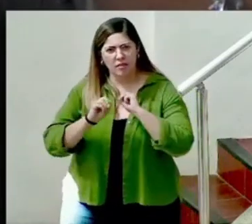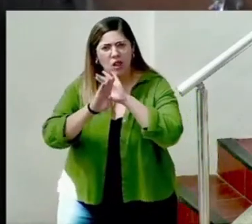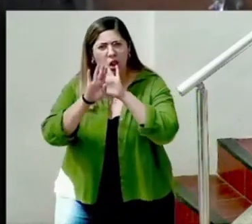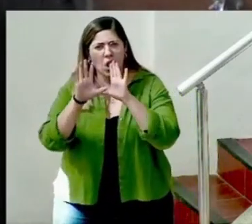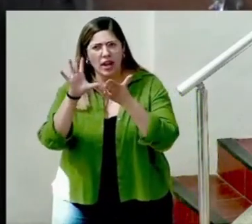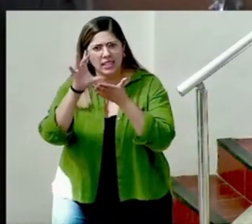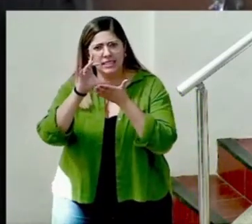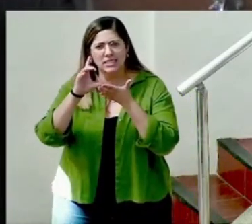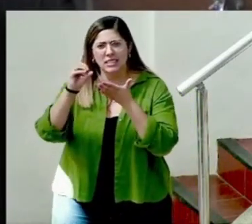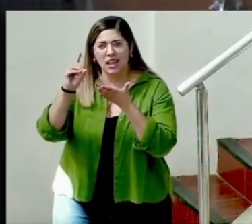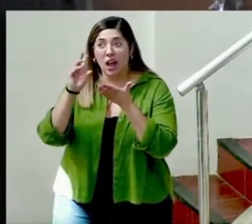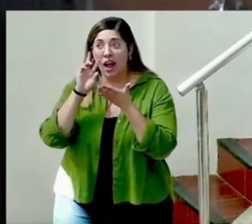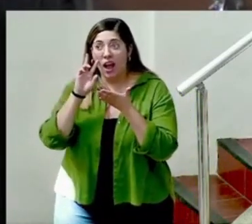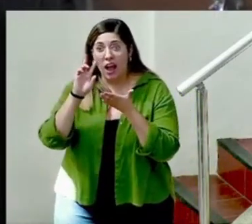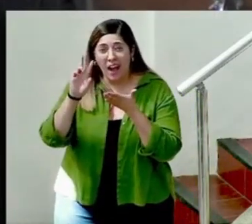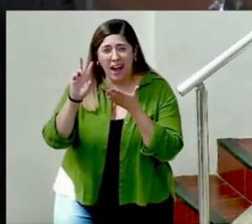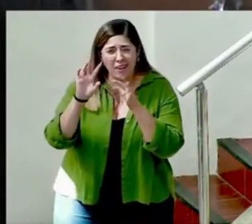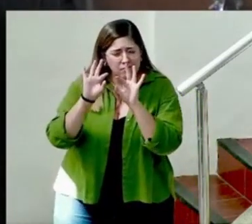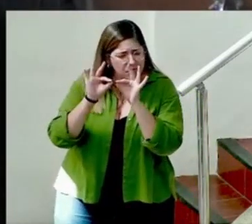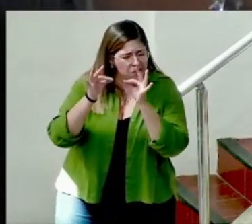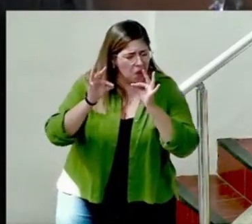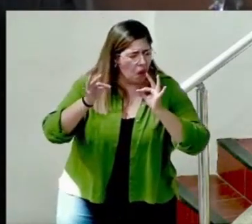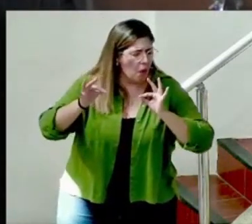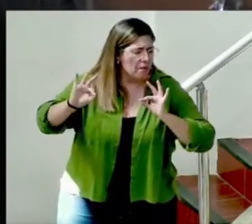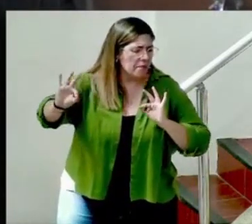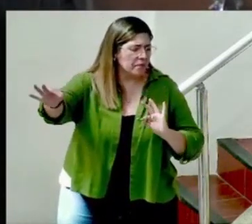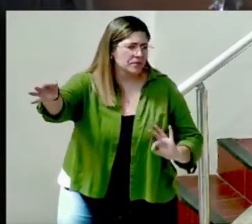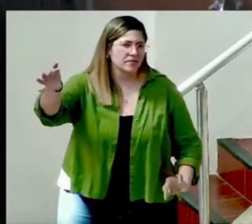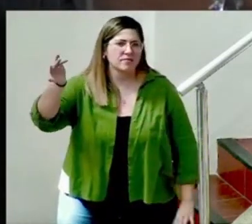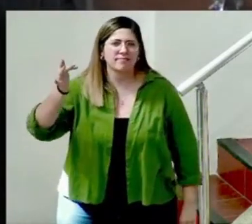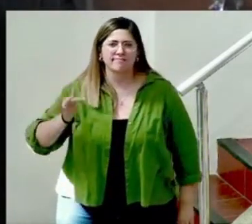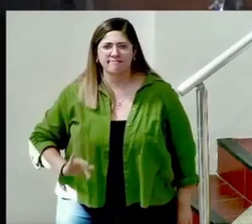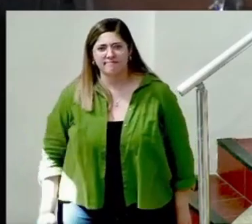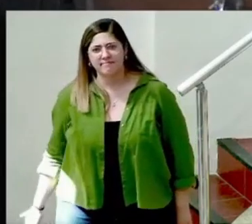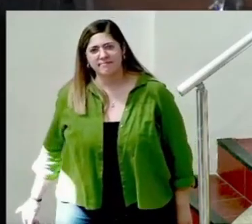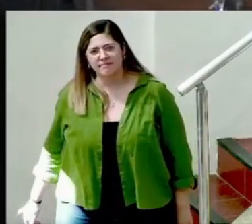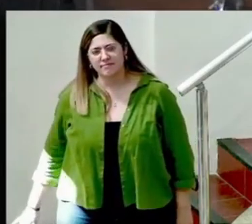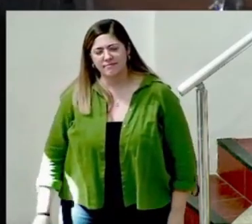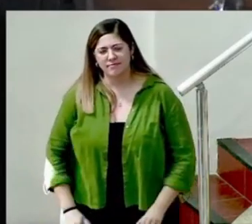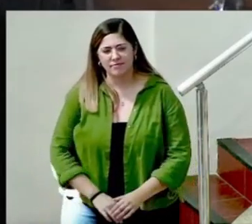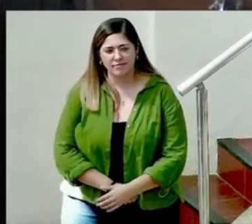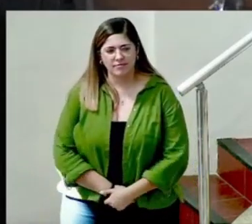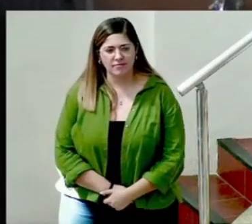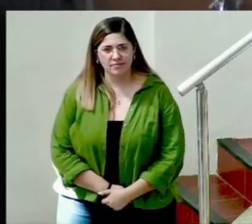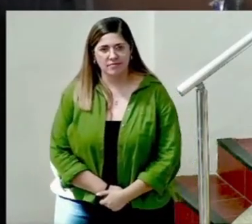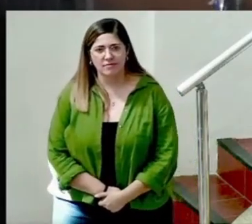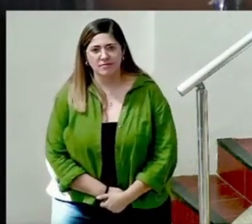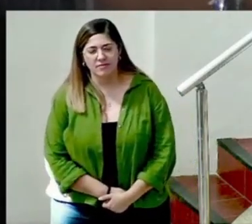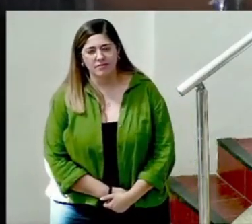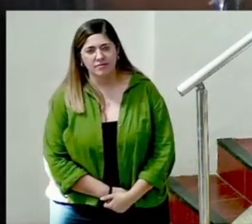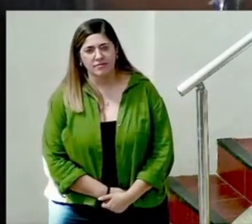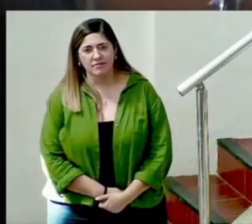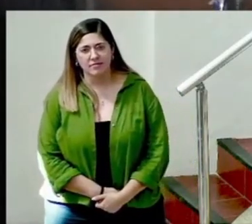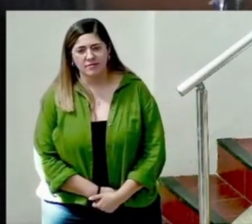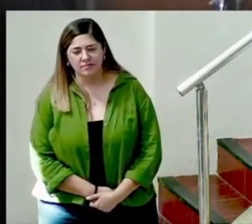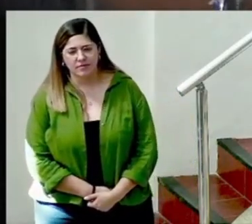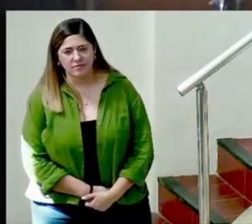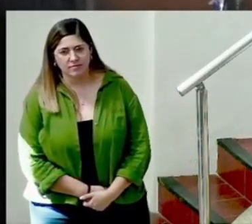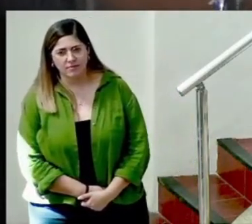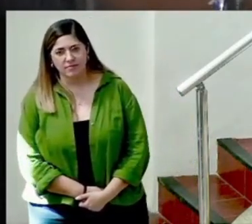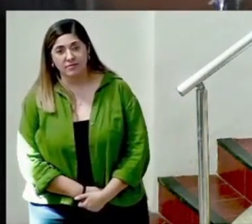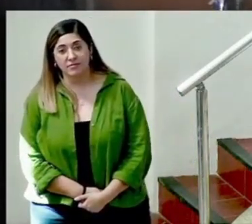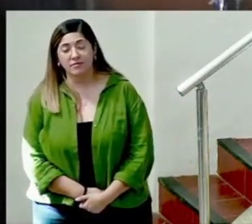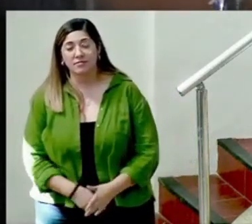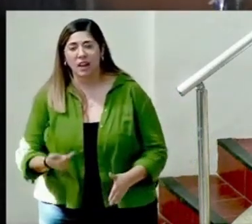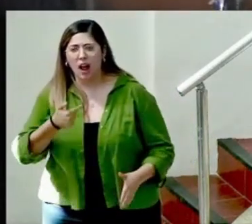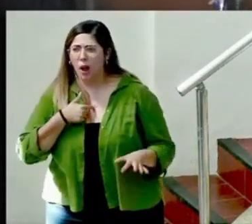estão distantes disso? Eu estou disposto a abrir mão de algumas coisas na